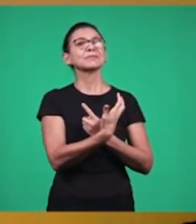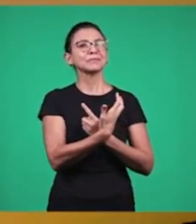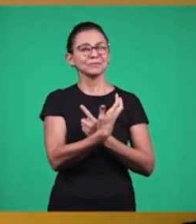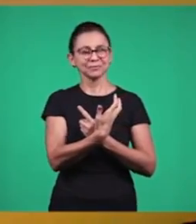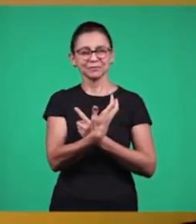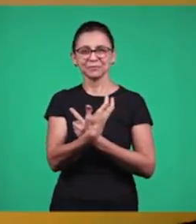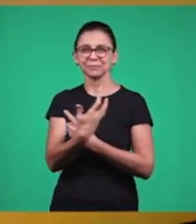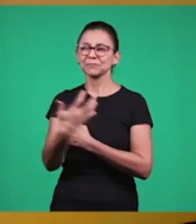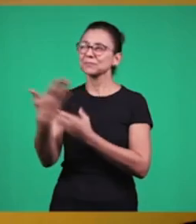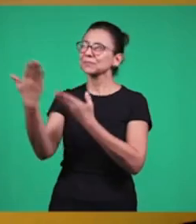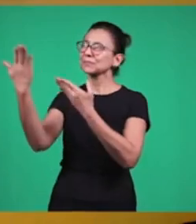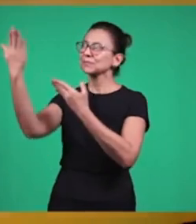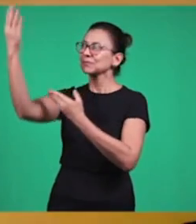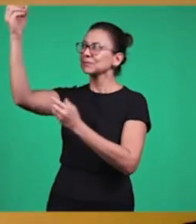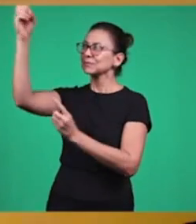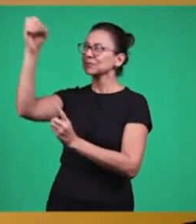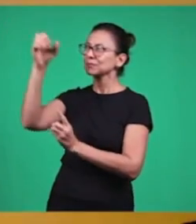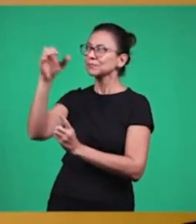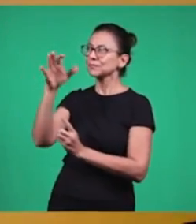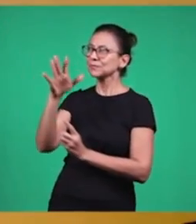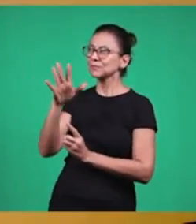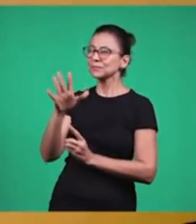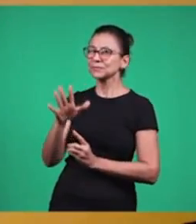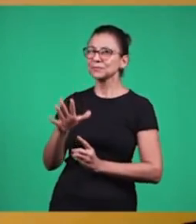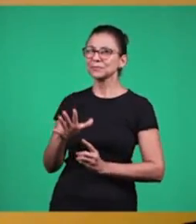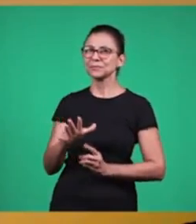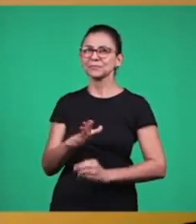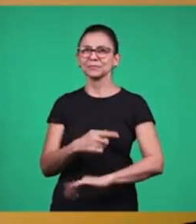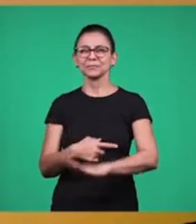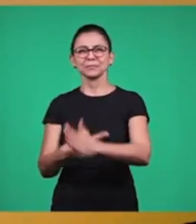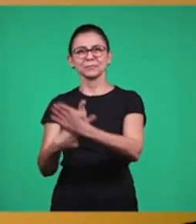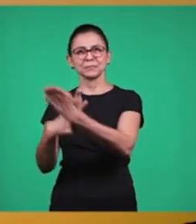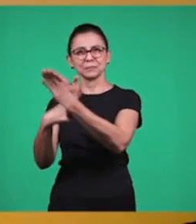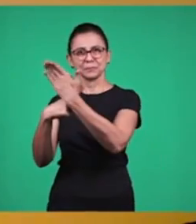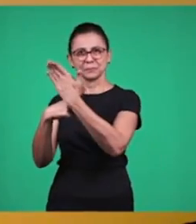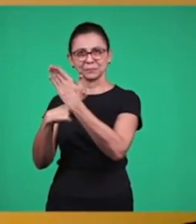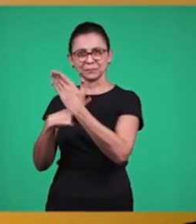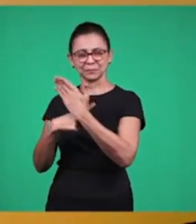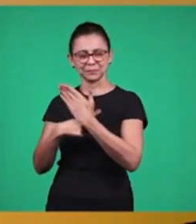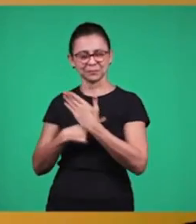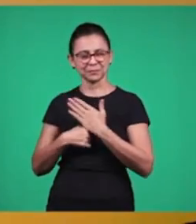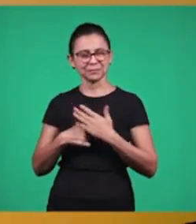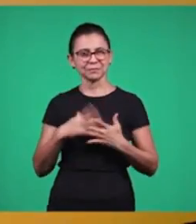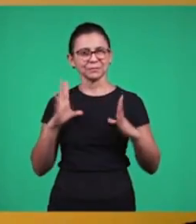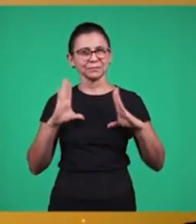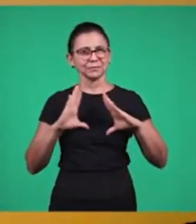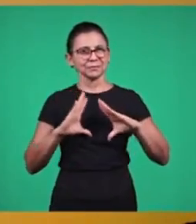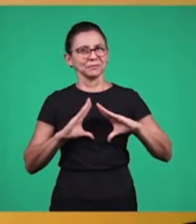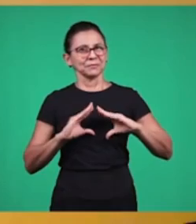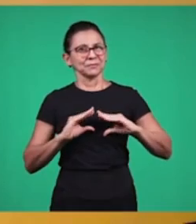redor, a tua graça me